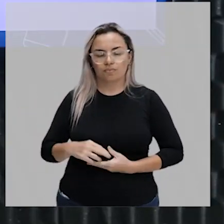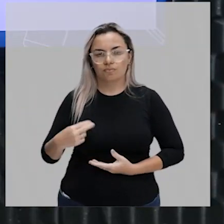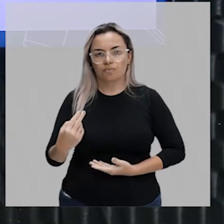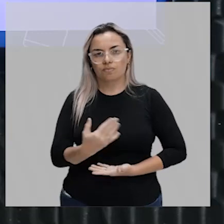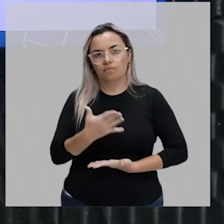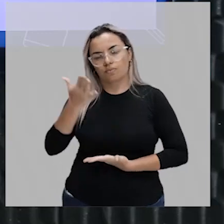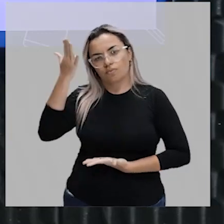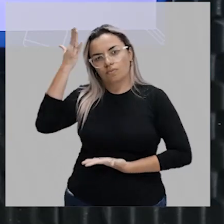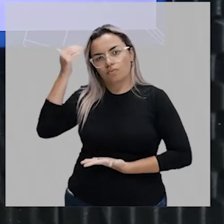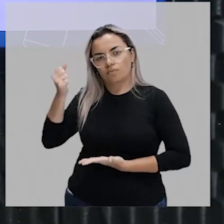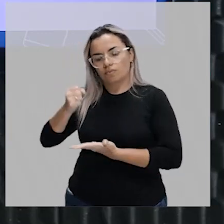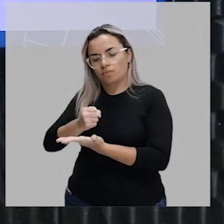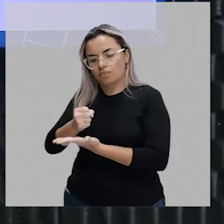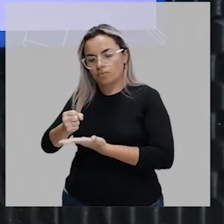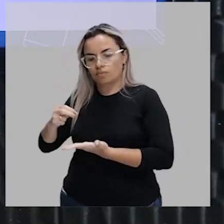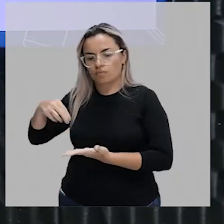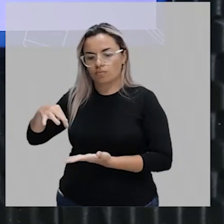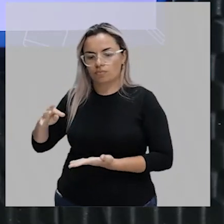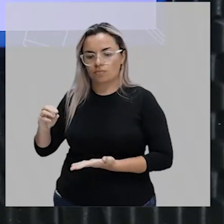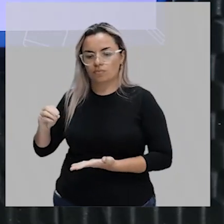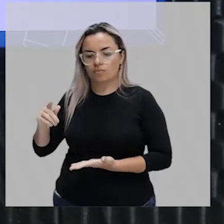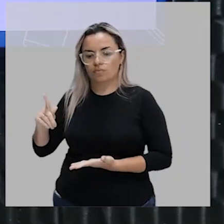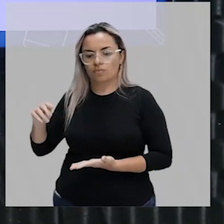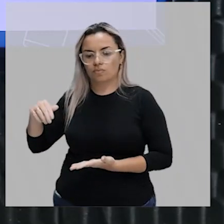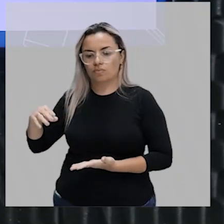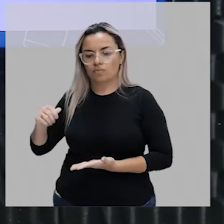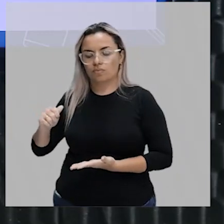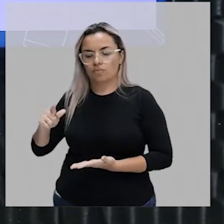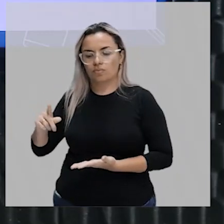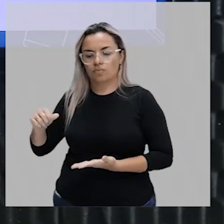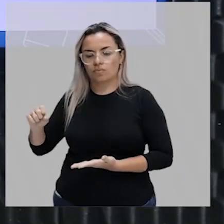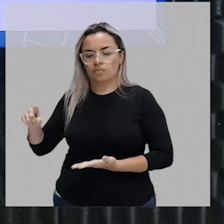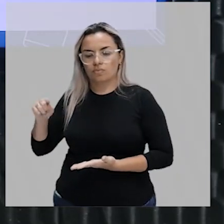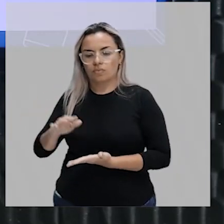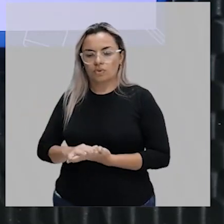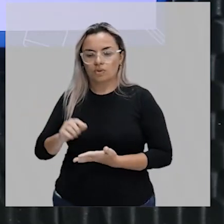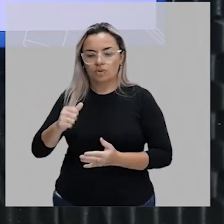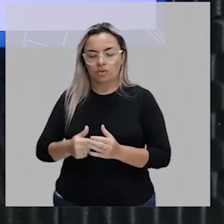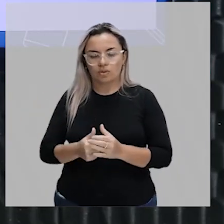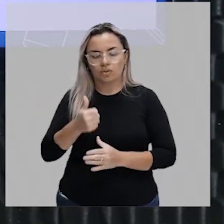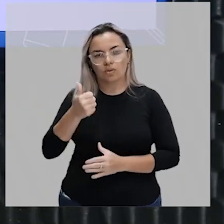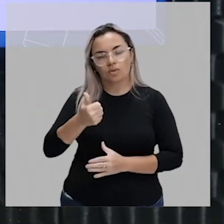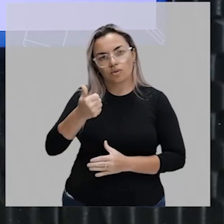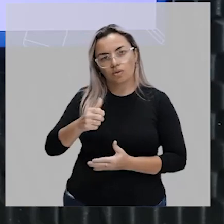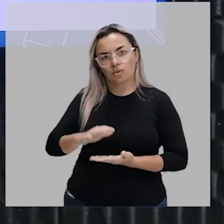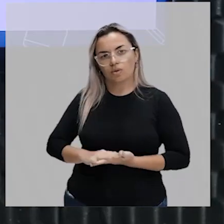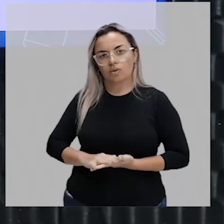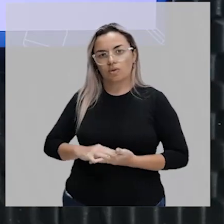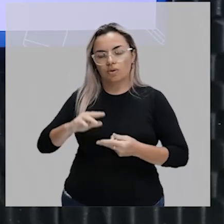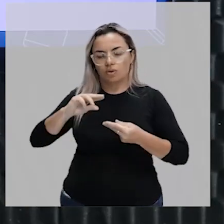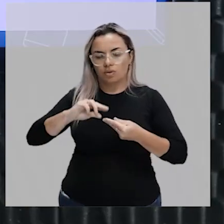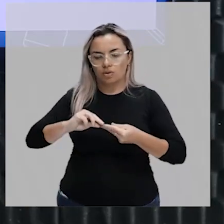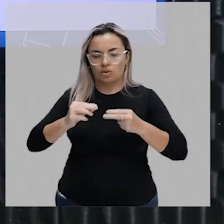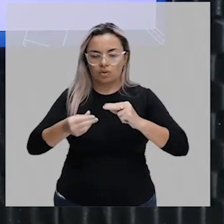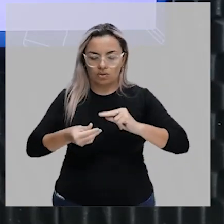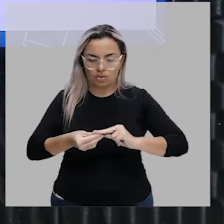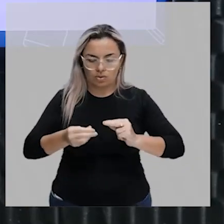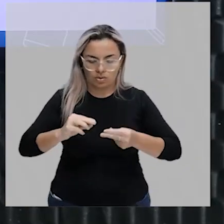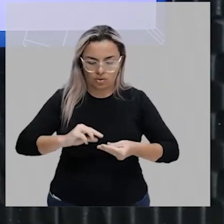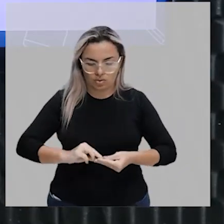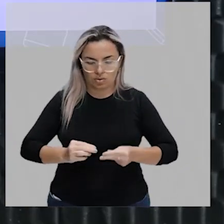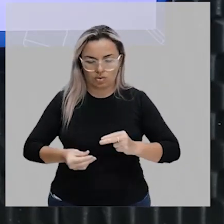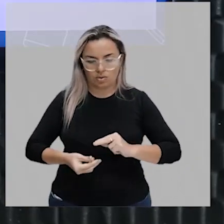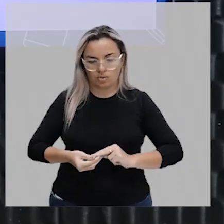as bases nitrogenadas, elas são moléculas precursoras dos nucleotídeos, ou seja, são moléculas que